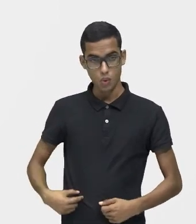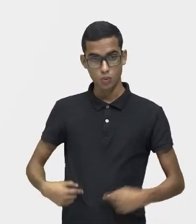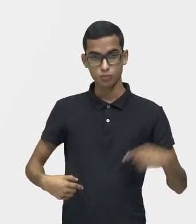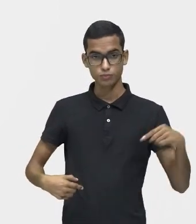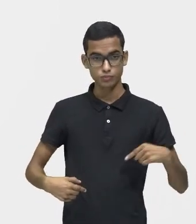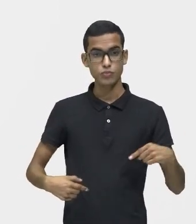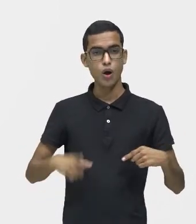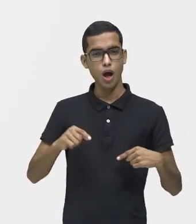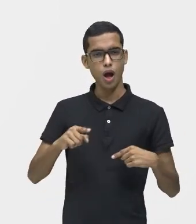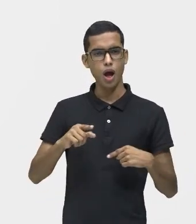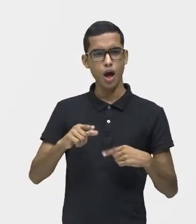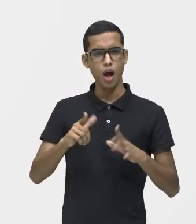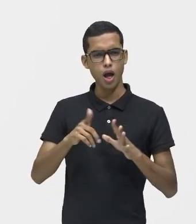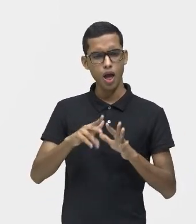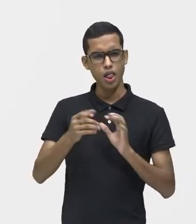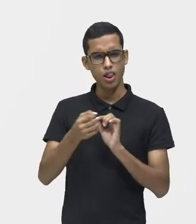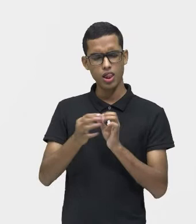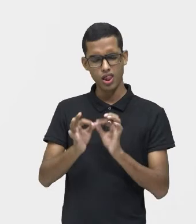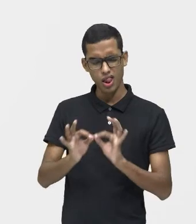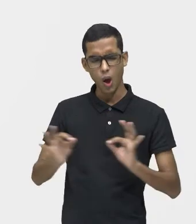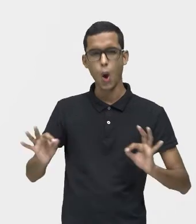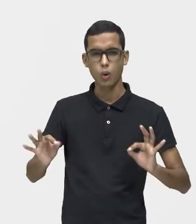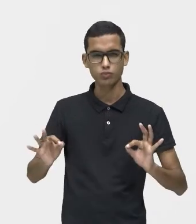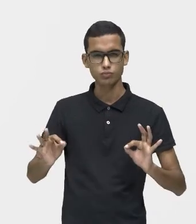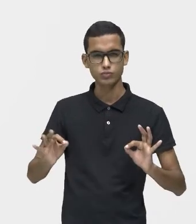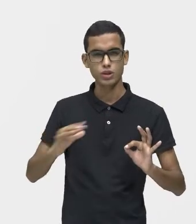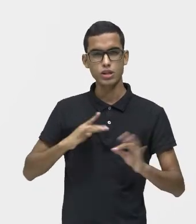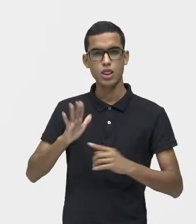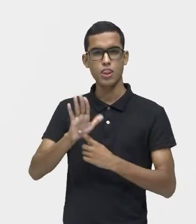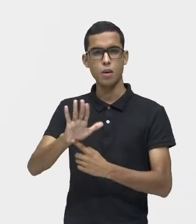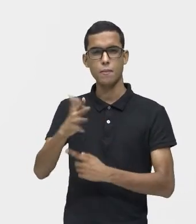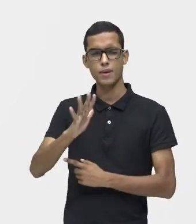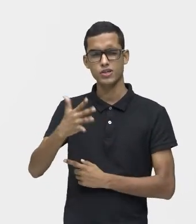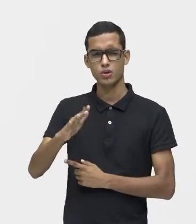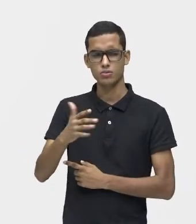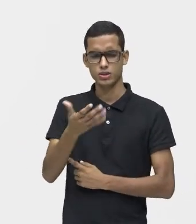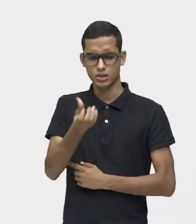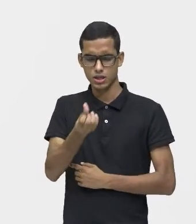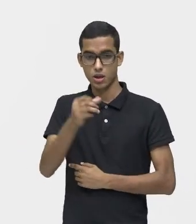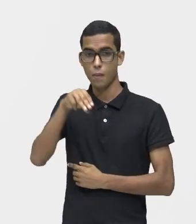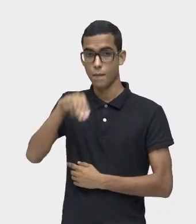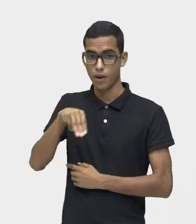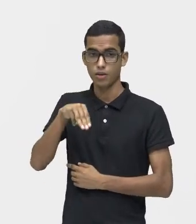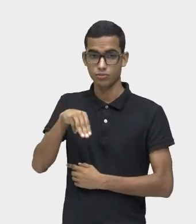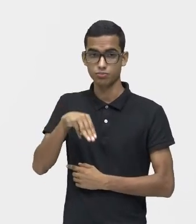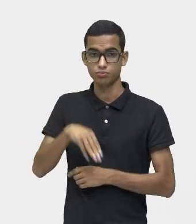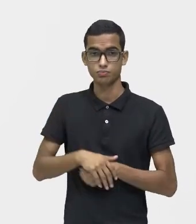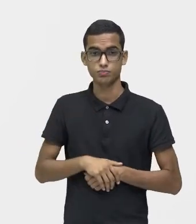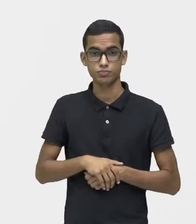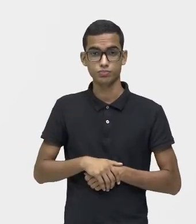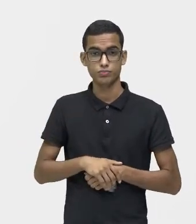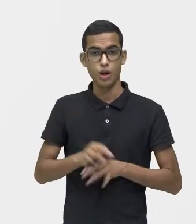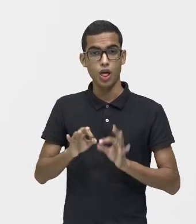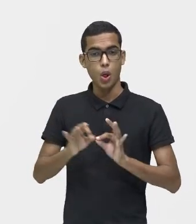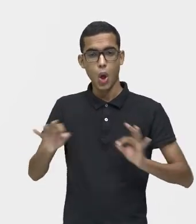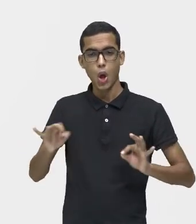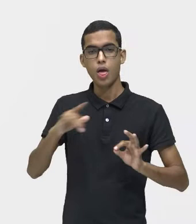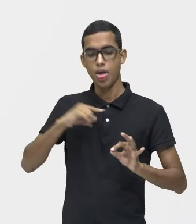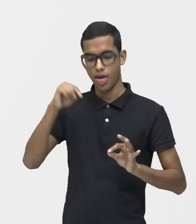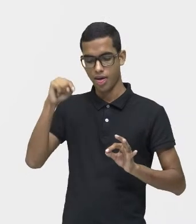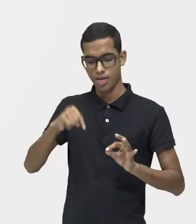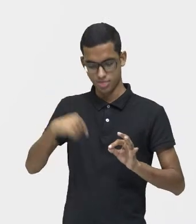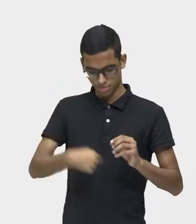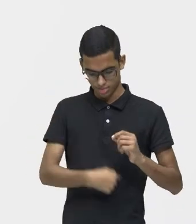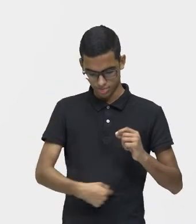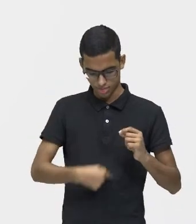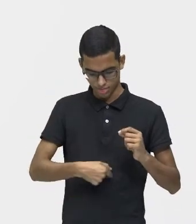um compartimento longo que pode apresentar mais de 6 metros de comprimento. É nele que a maior parte do processo